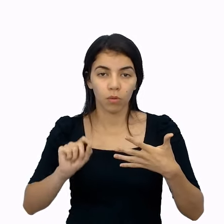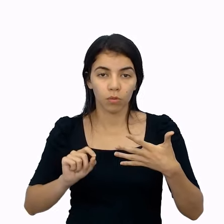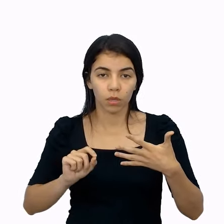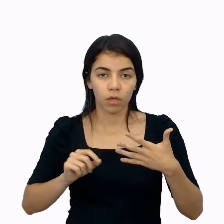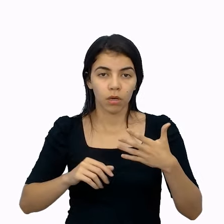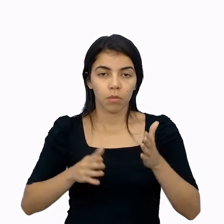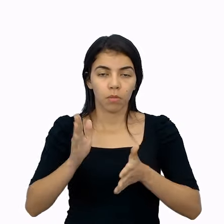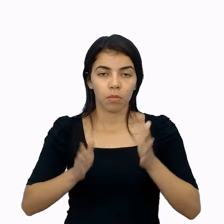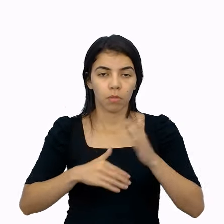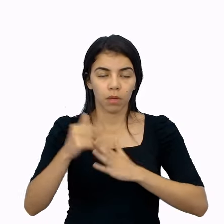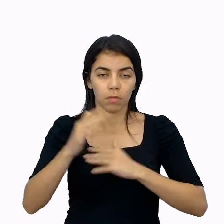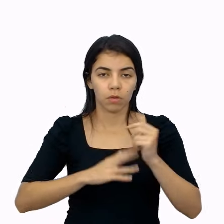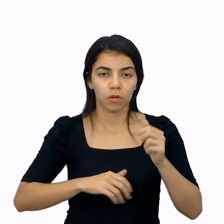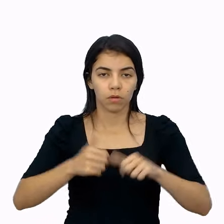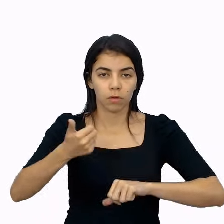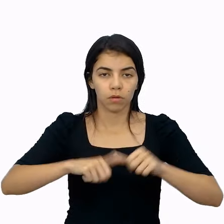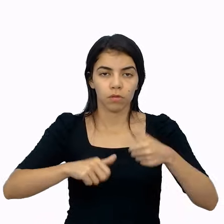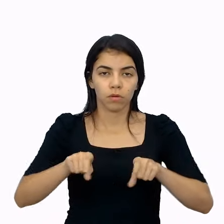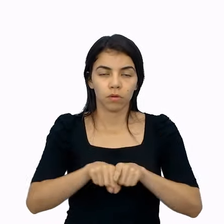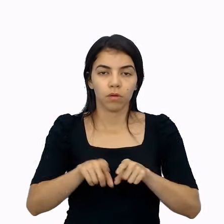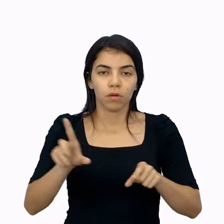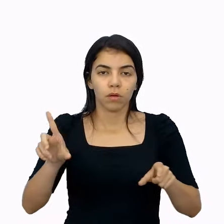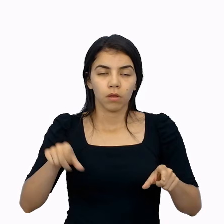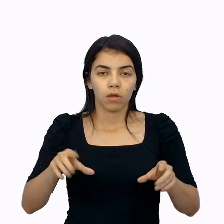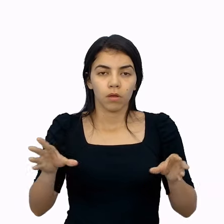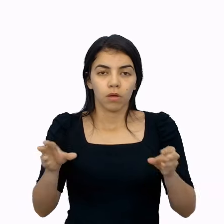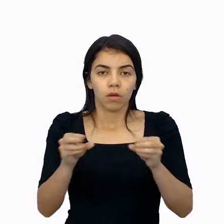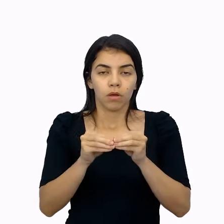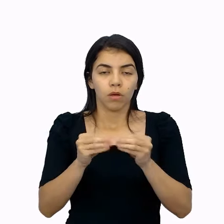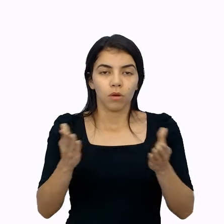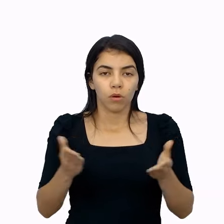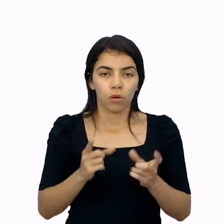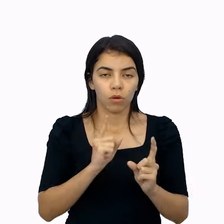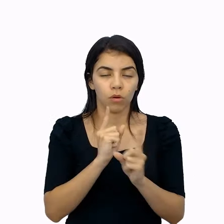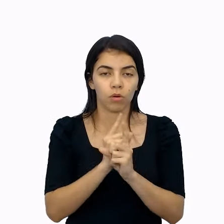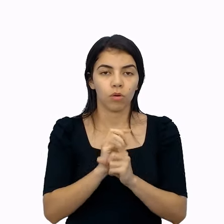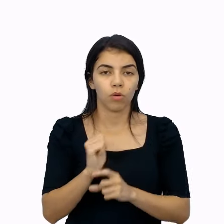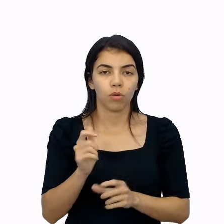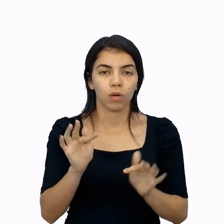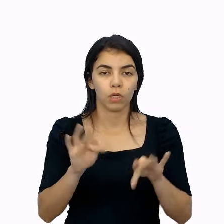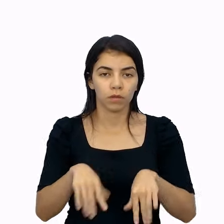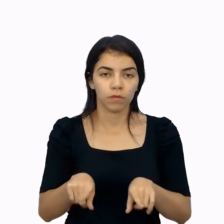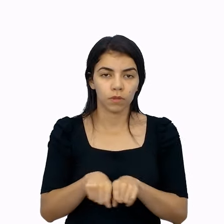processo avaliativo. Sistematizando, então, nosso encontro, estamos chegando aqui ao